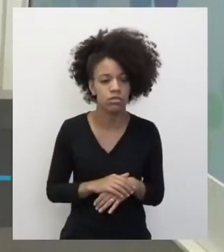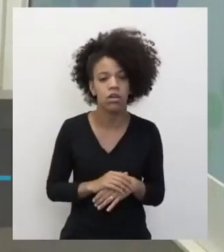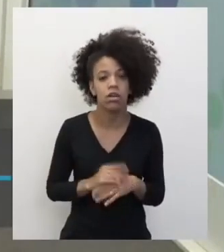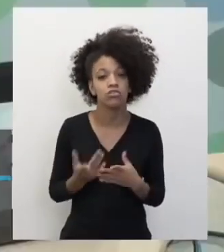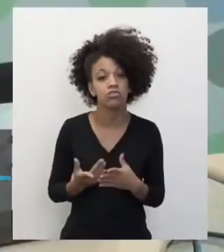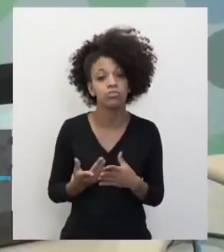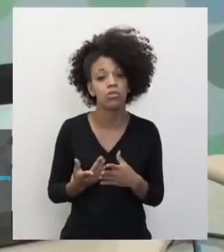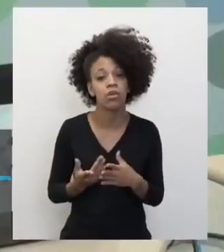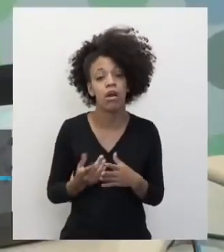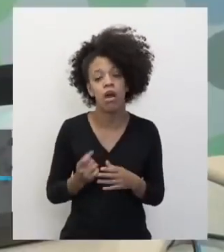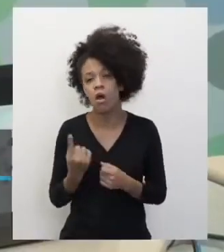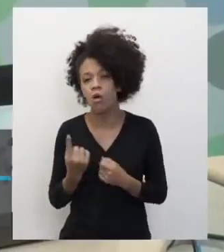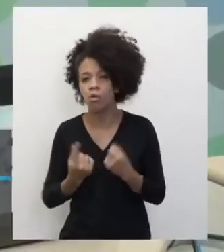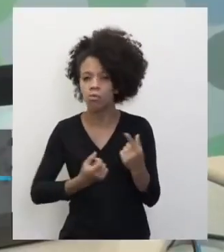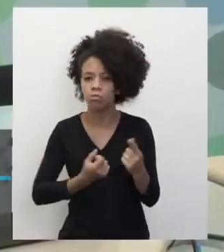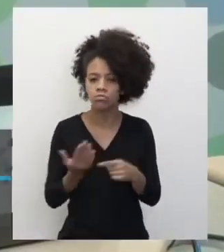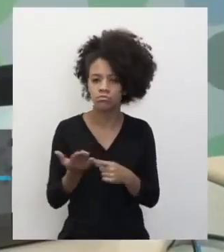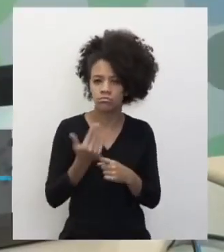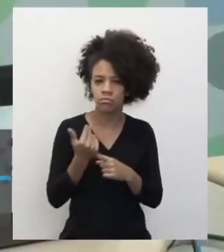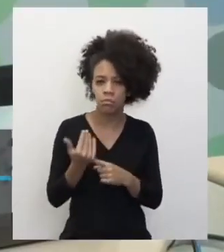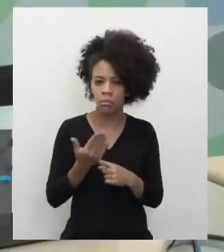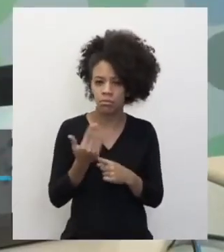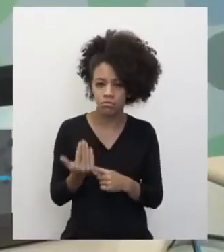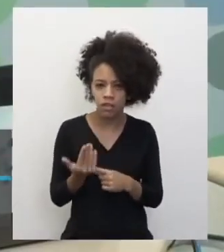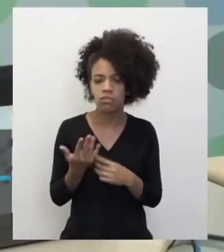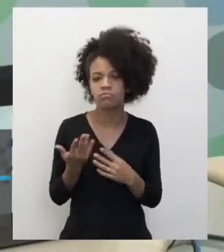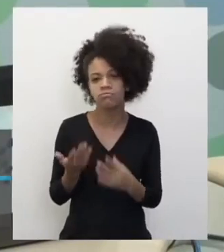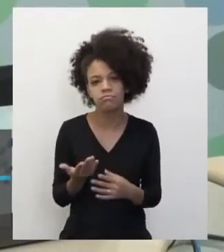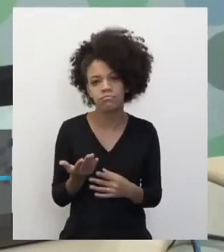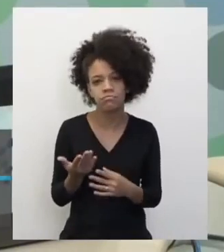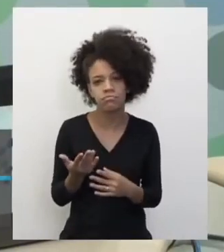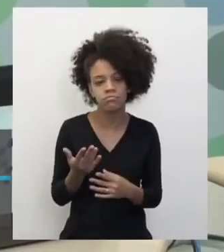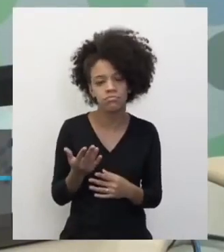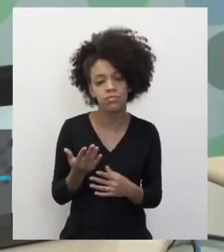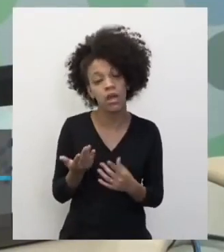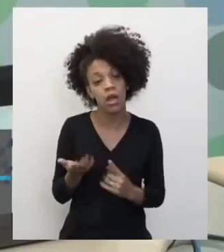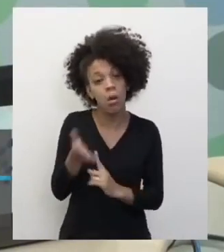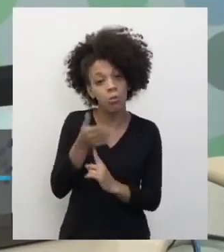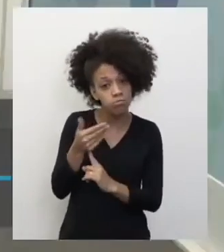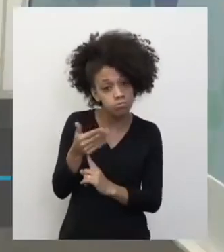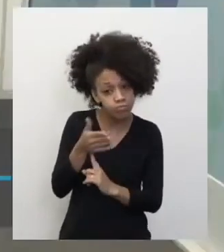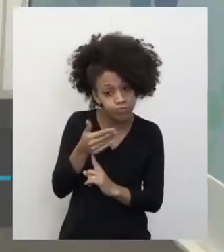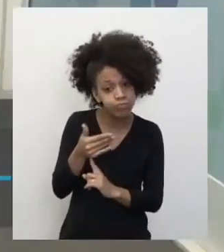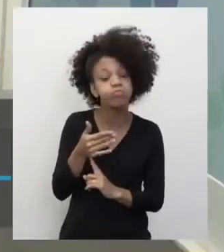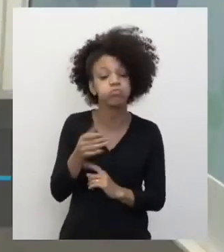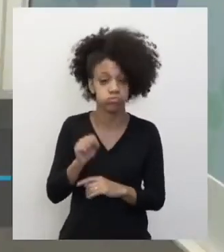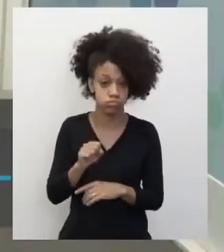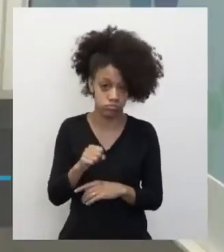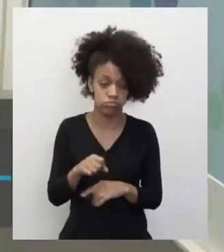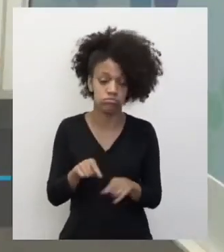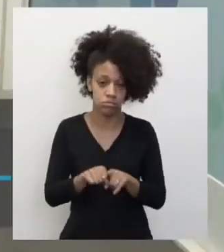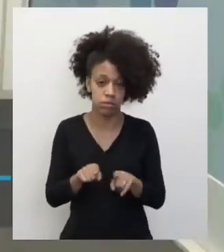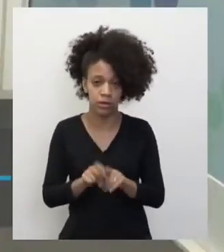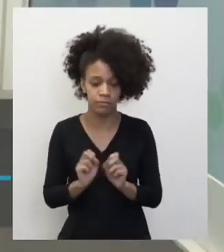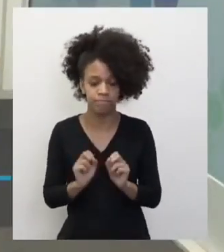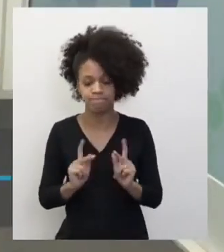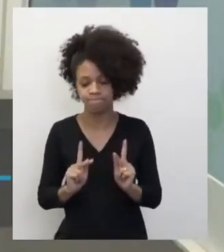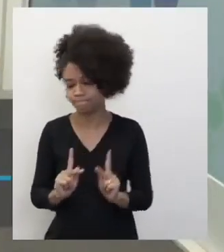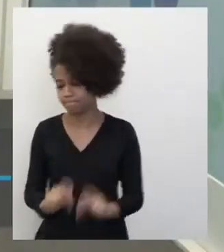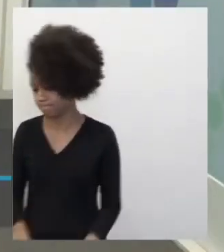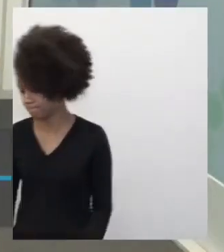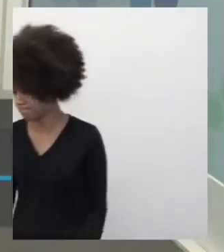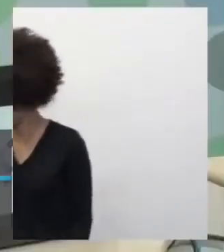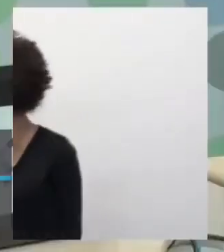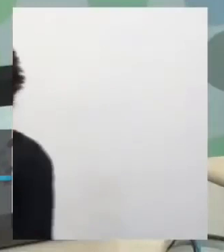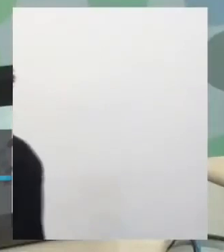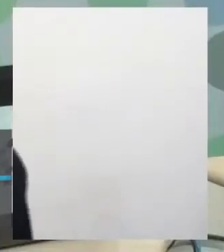o tamanho de alguma das bandeiras, demonstrando onde a coisa estaria pior. É isso? Isso, também. Ok. Então vamos